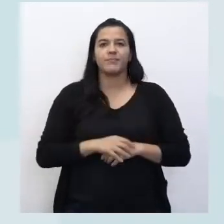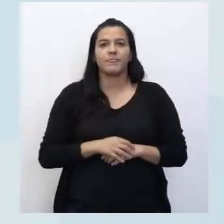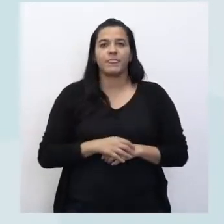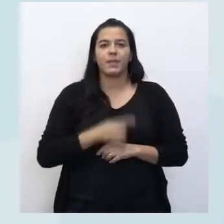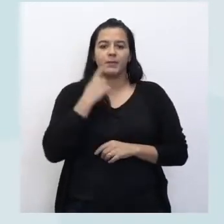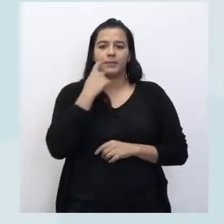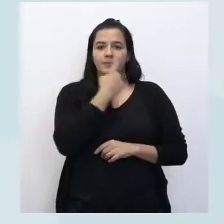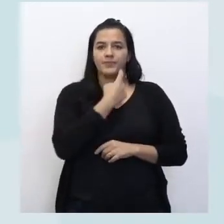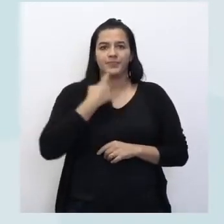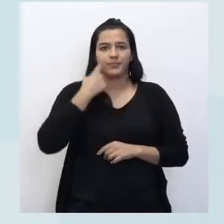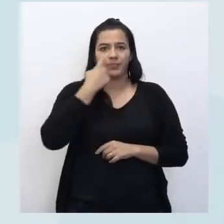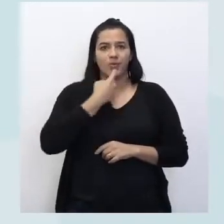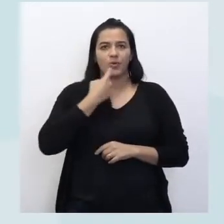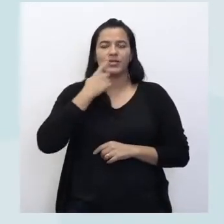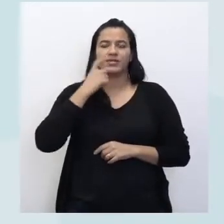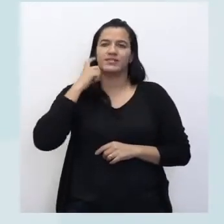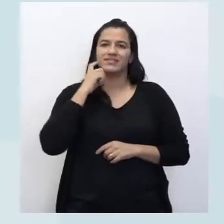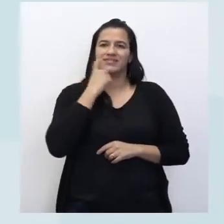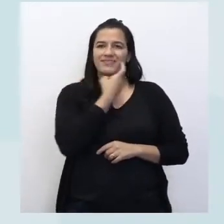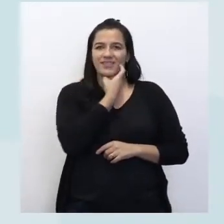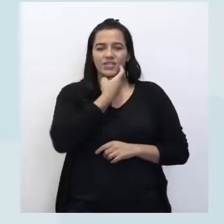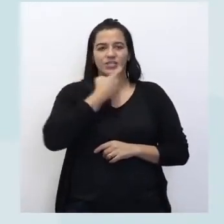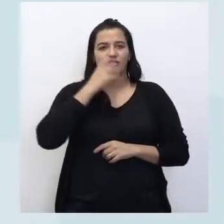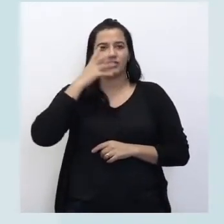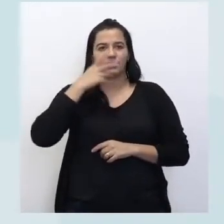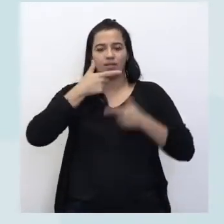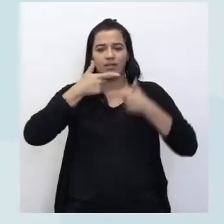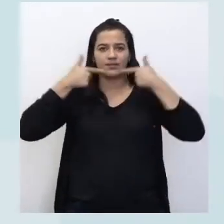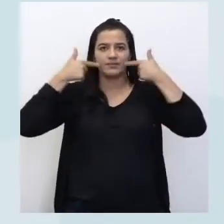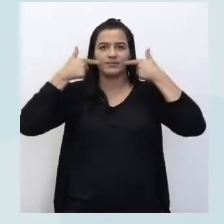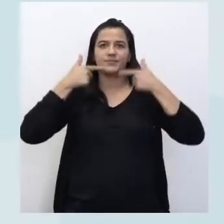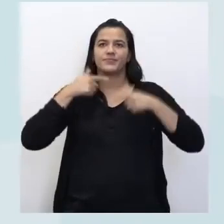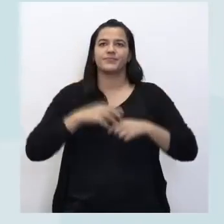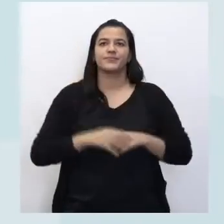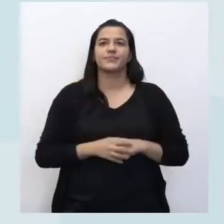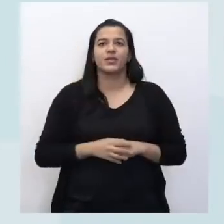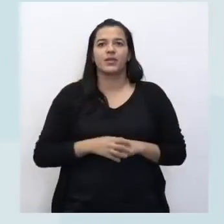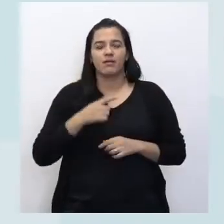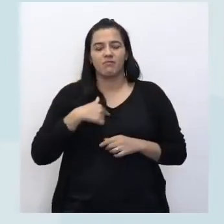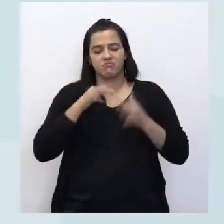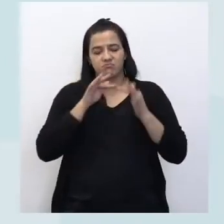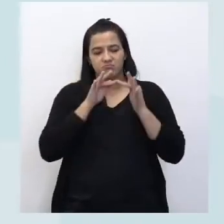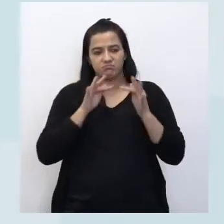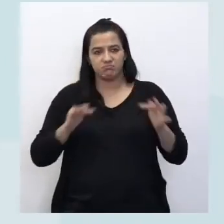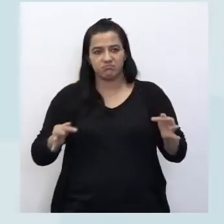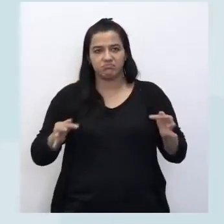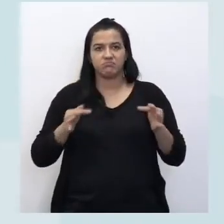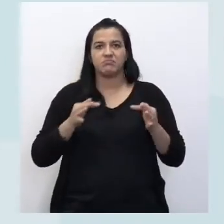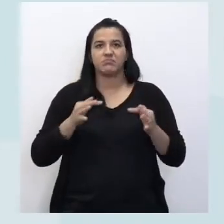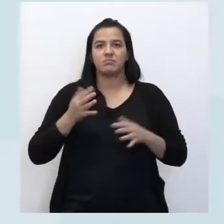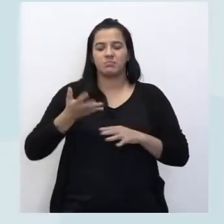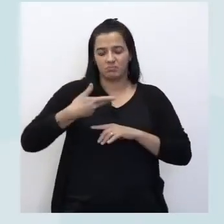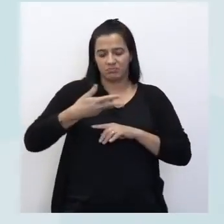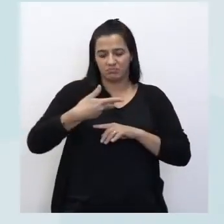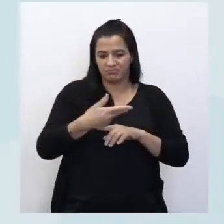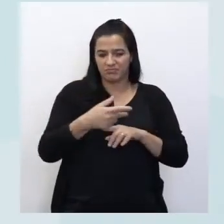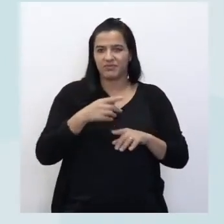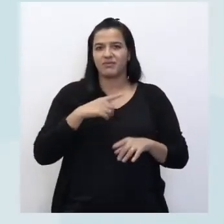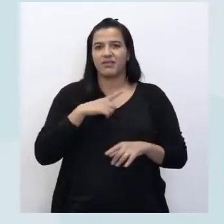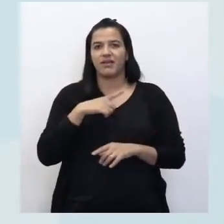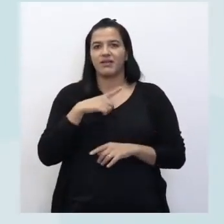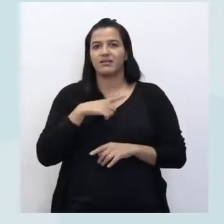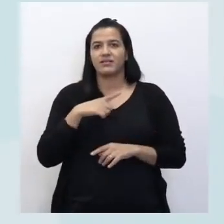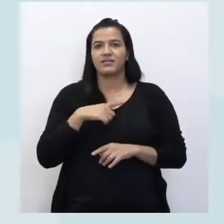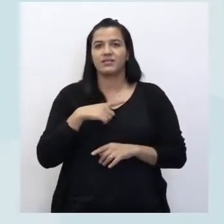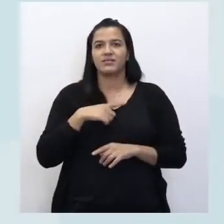Boca de dentes límpidos e finos, de curva leve, original, ligeira, que foi feito dos